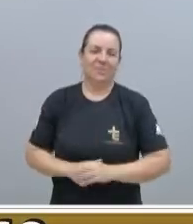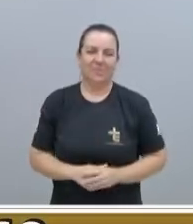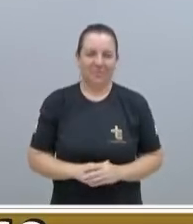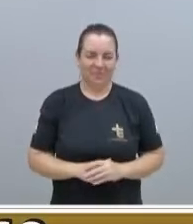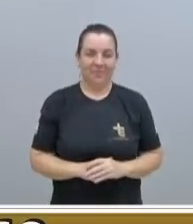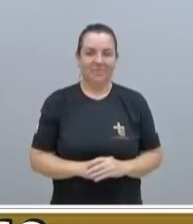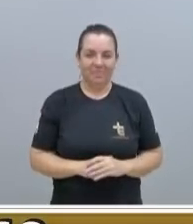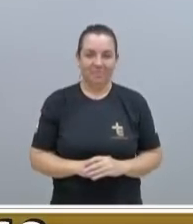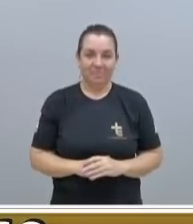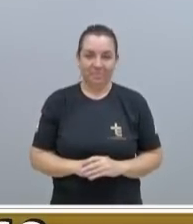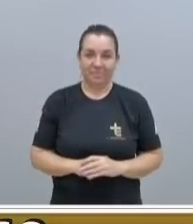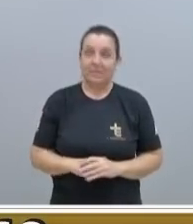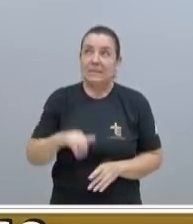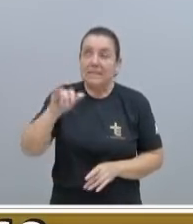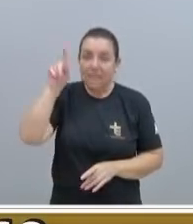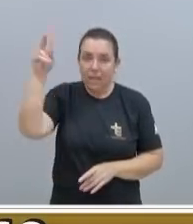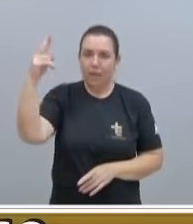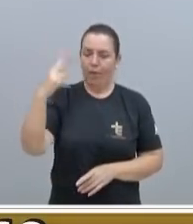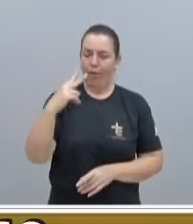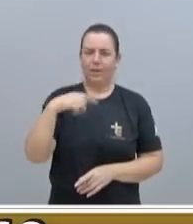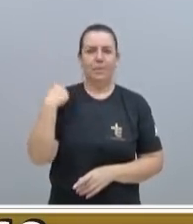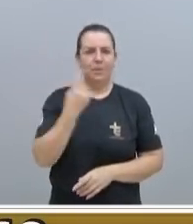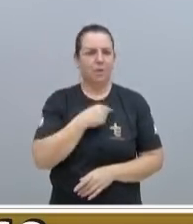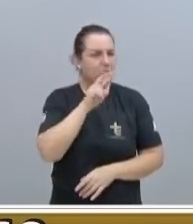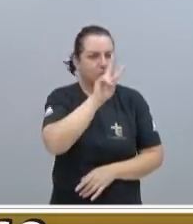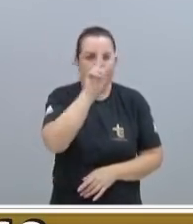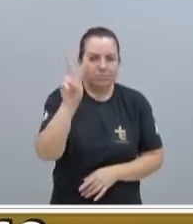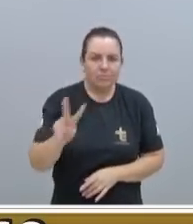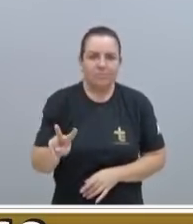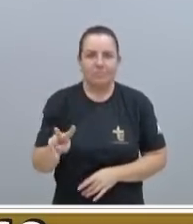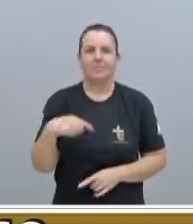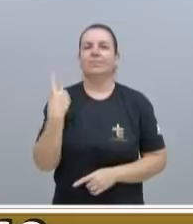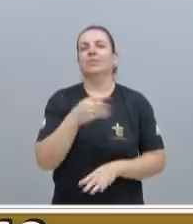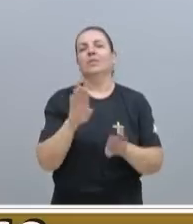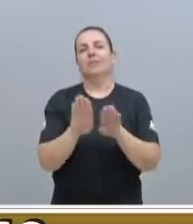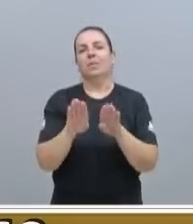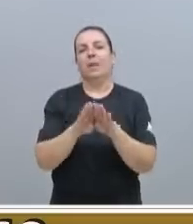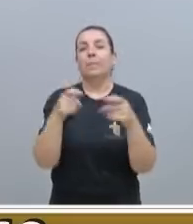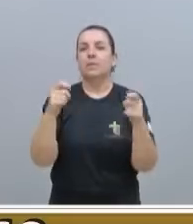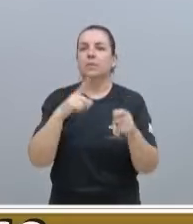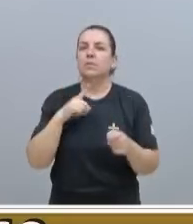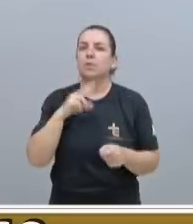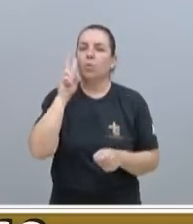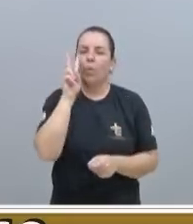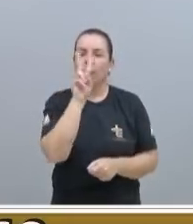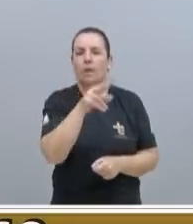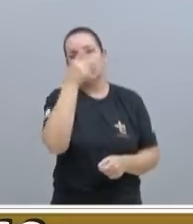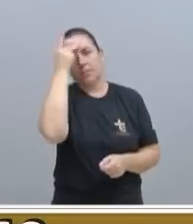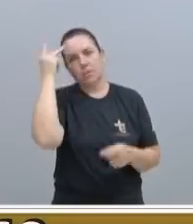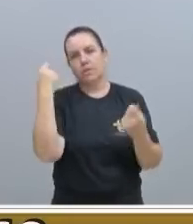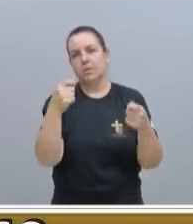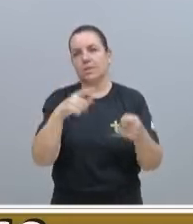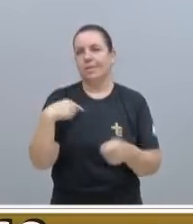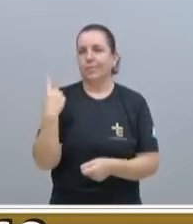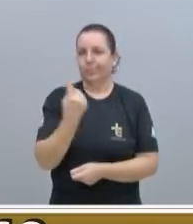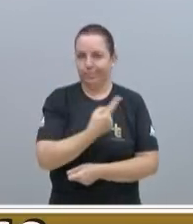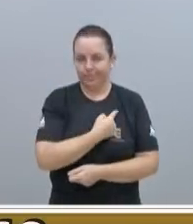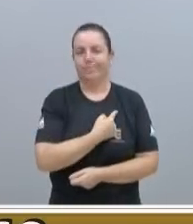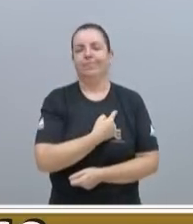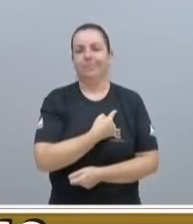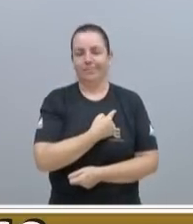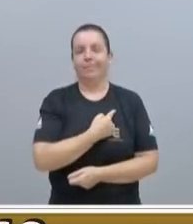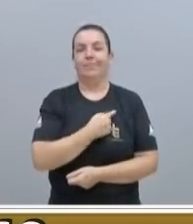se ele nos olha assim nós também temos que dar um